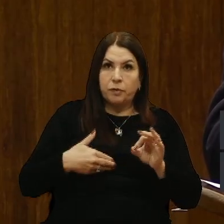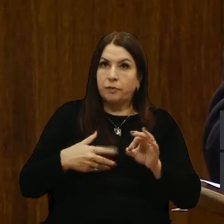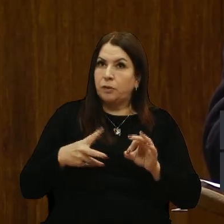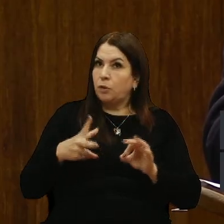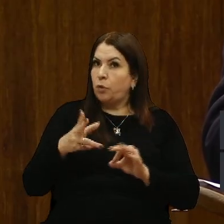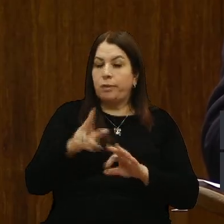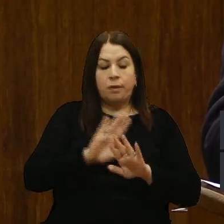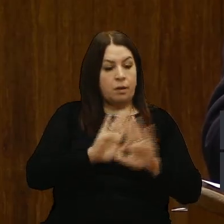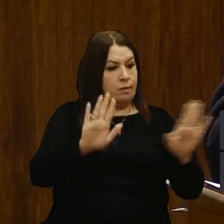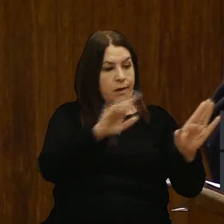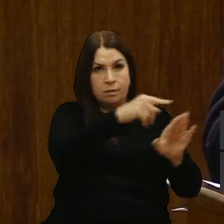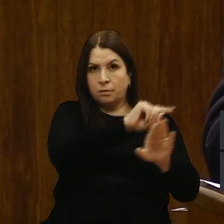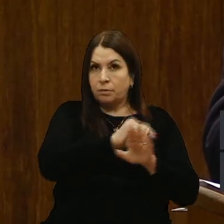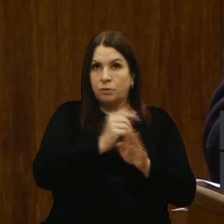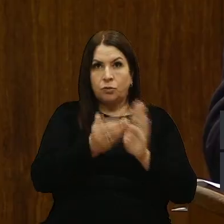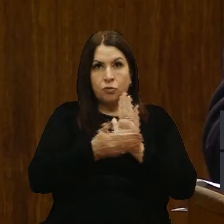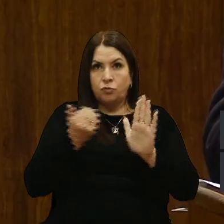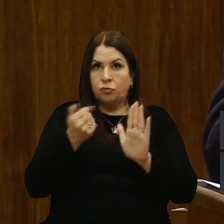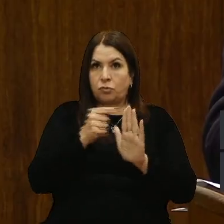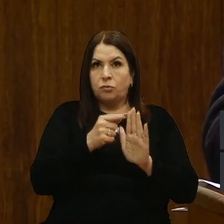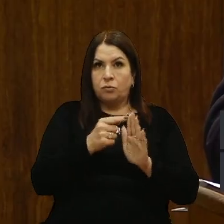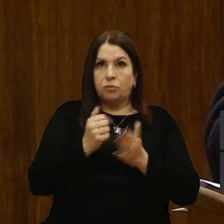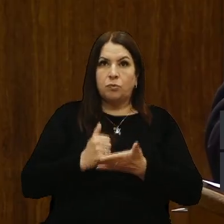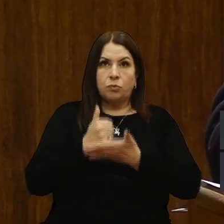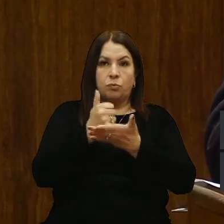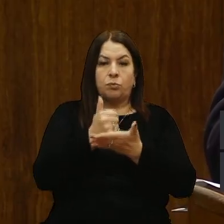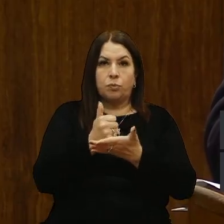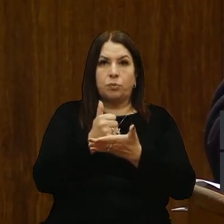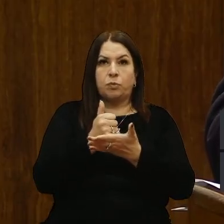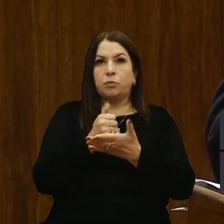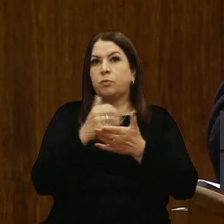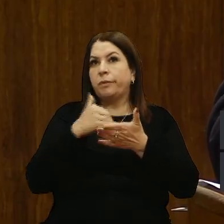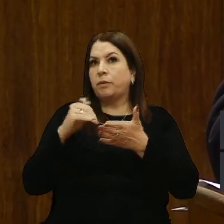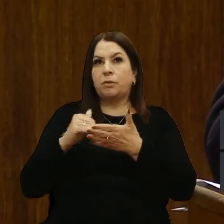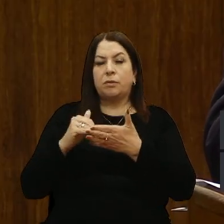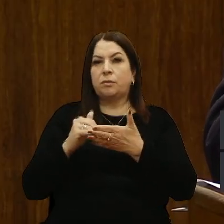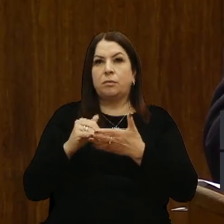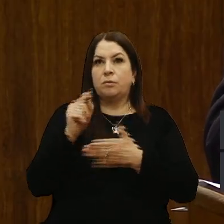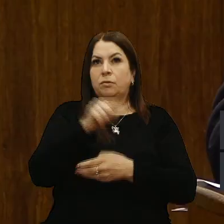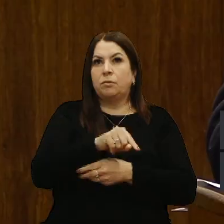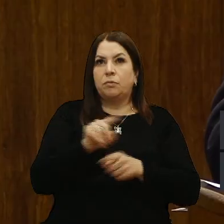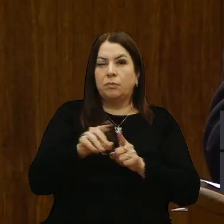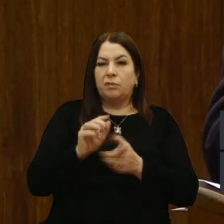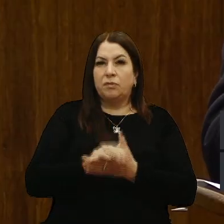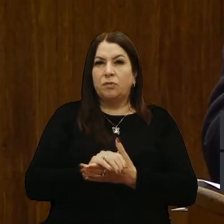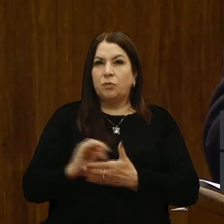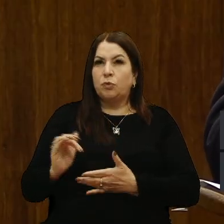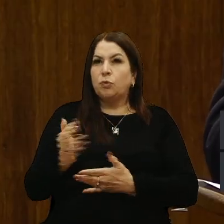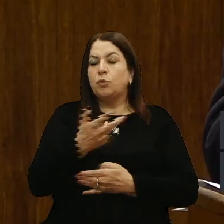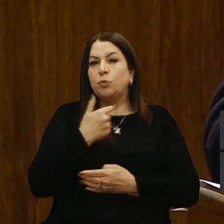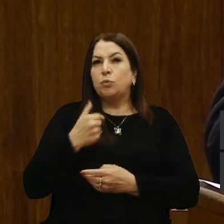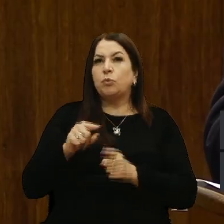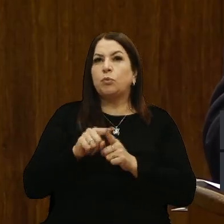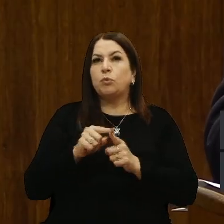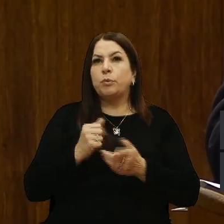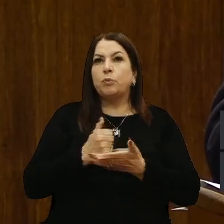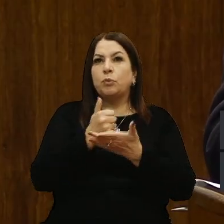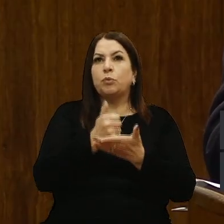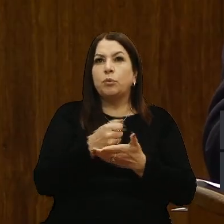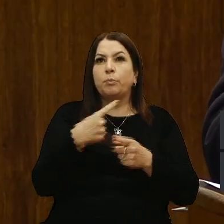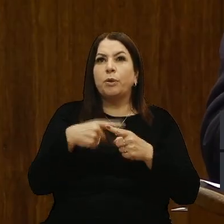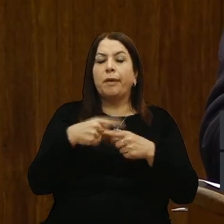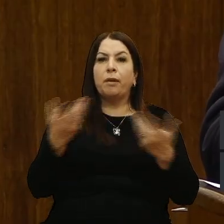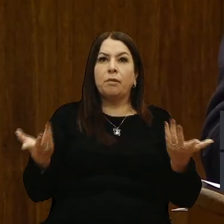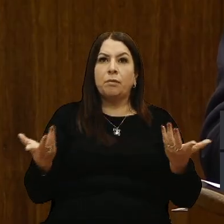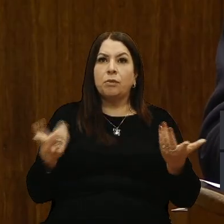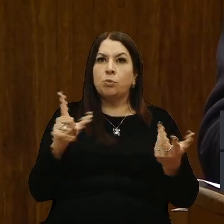própria carne. Então, que tirem de uma vez os adjuntos. Não é possível que venham dizer que tem que cortar tudo e mantenham os adjuntos. Para quê, então?